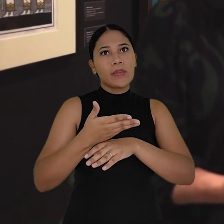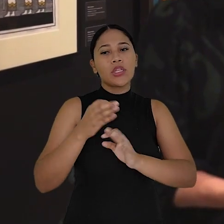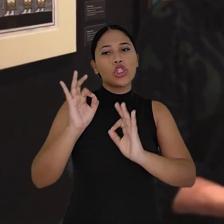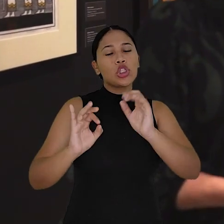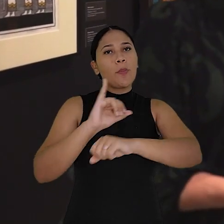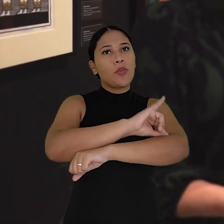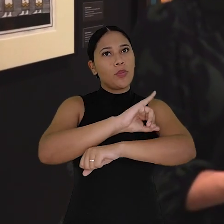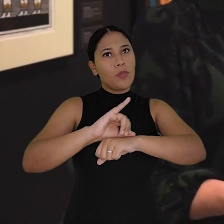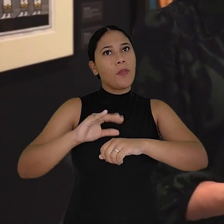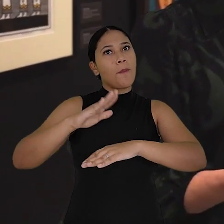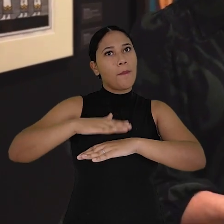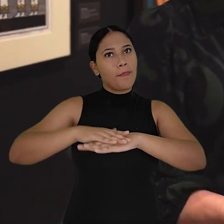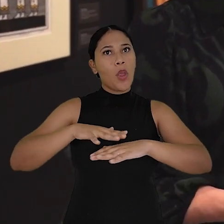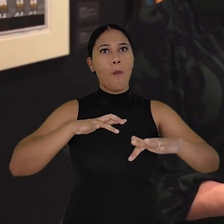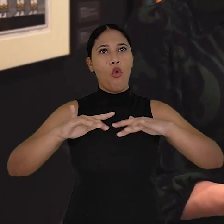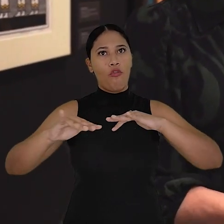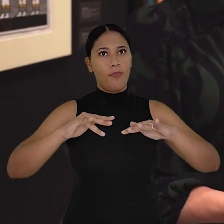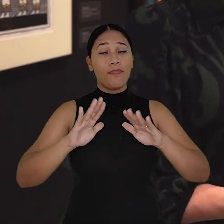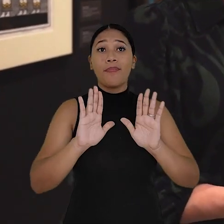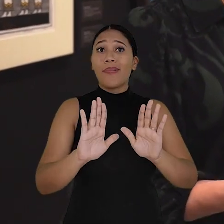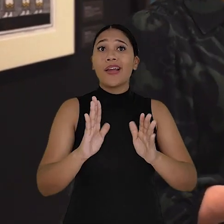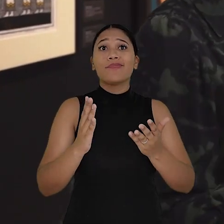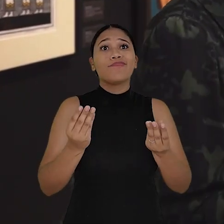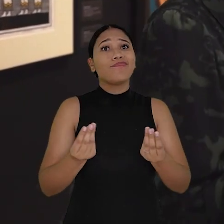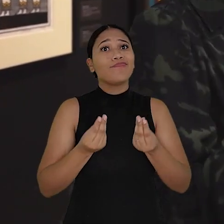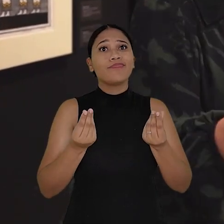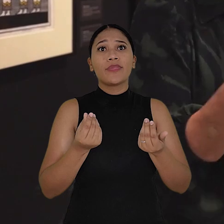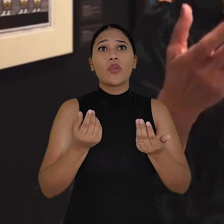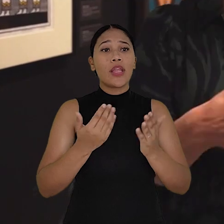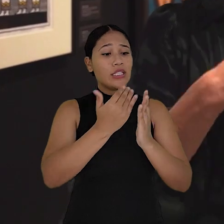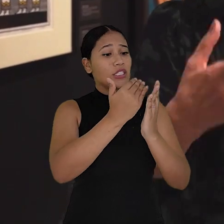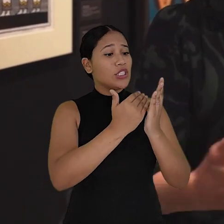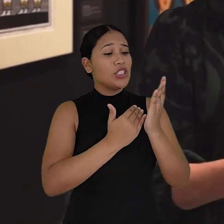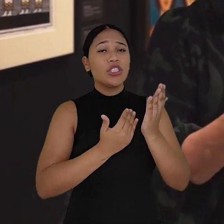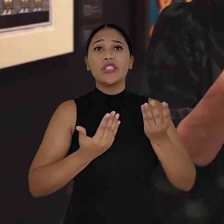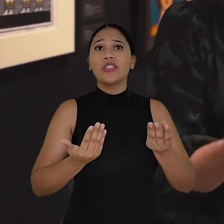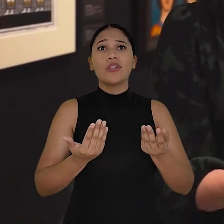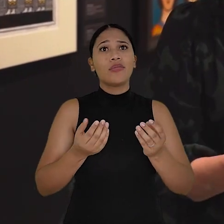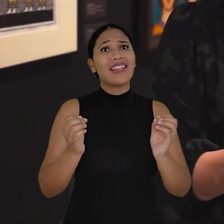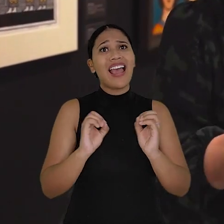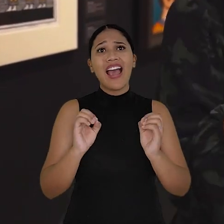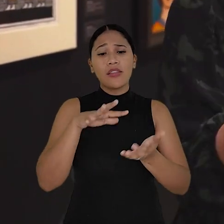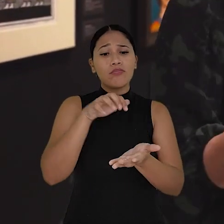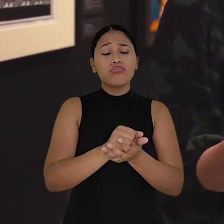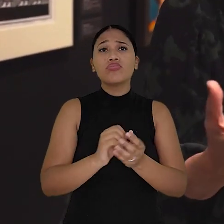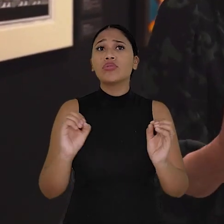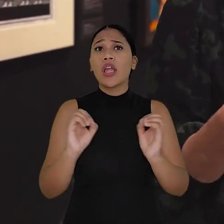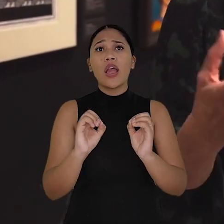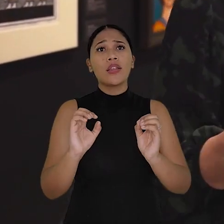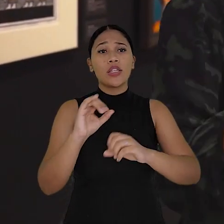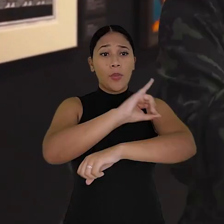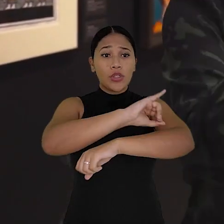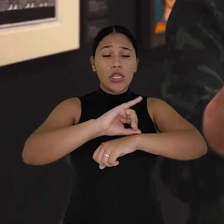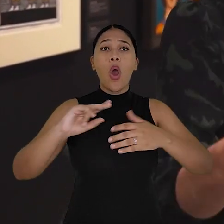das exposições organizadas pelo Armorial. Mas a gente não tem lista de obra, não tem